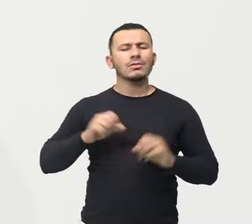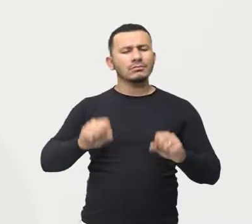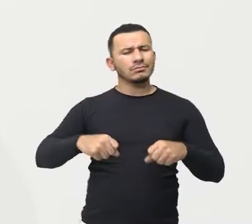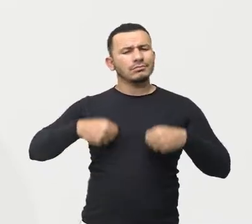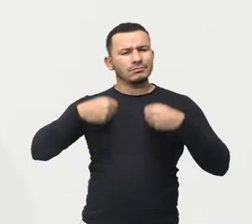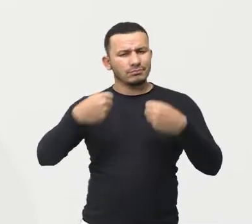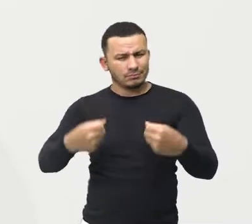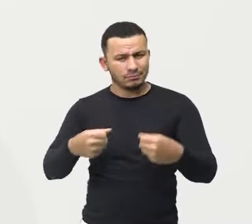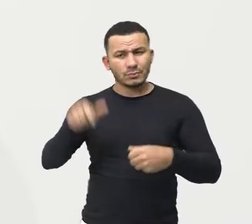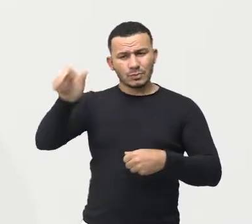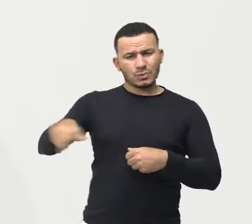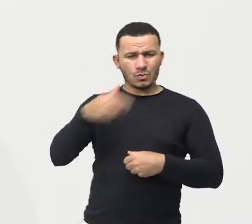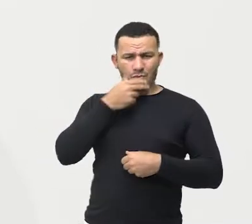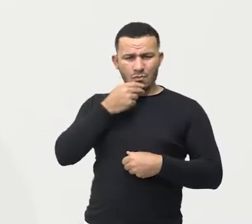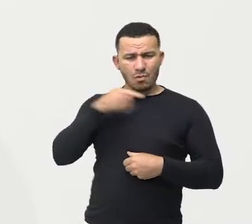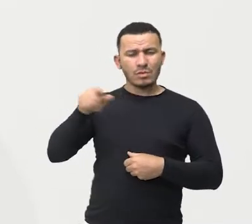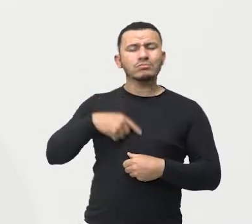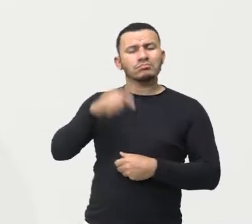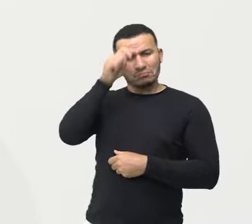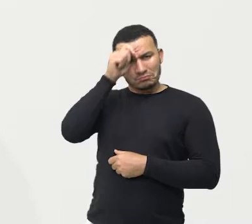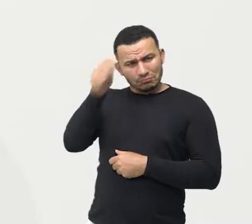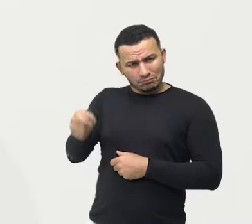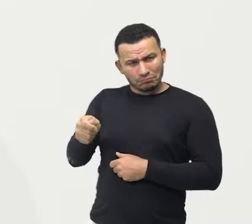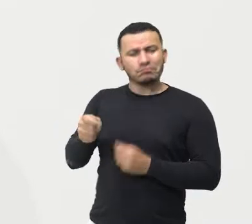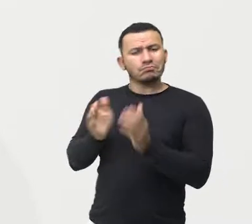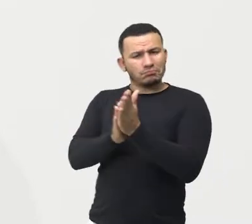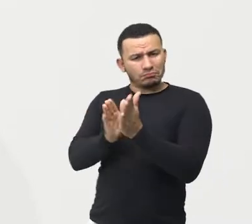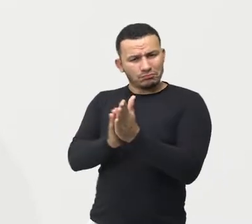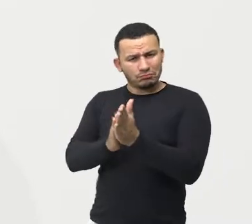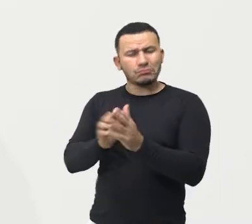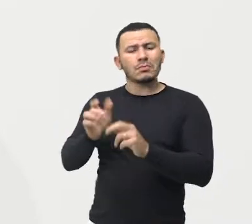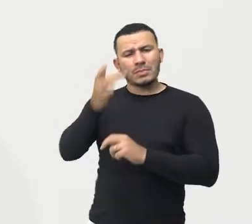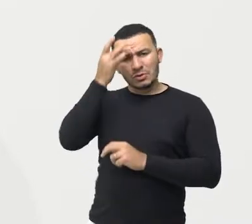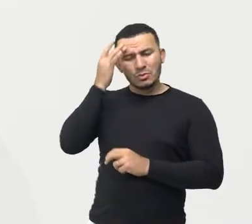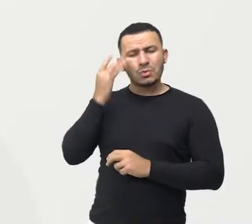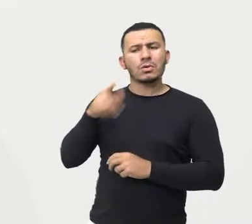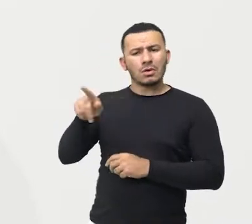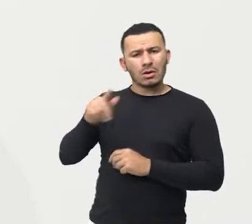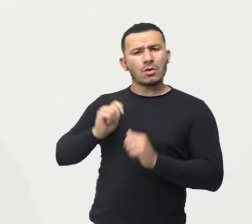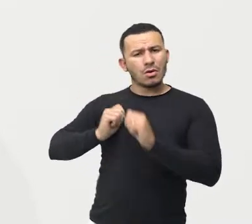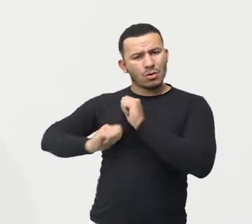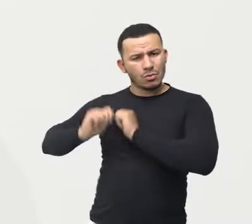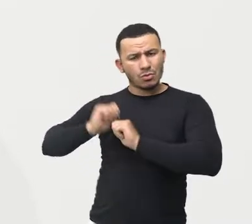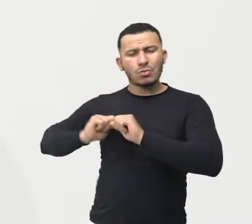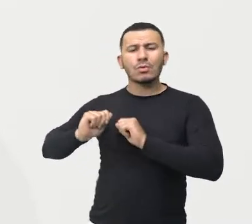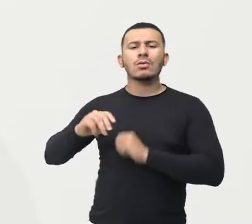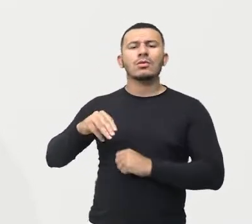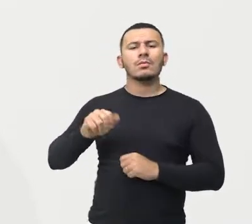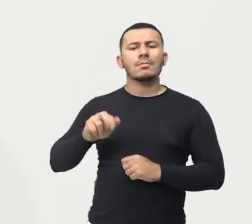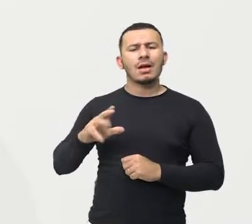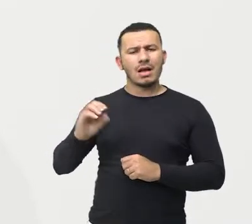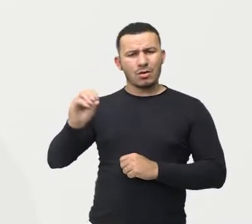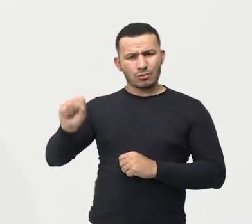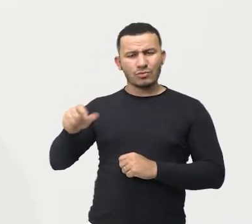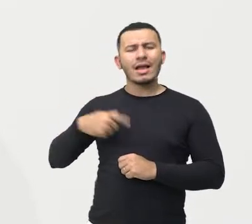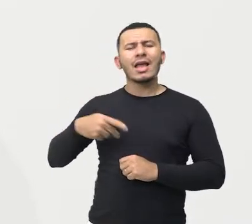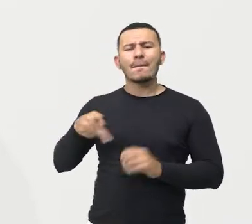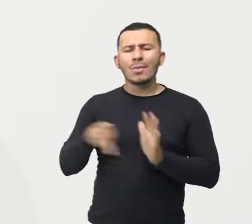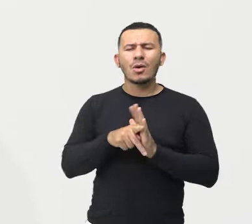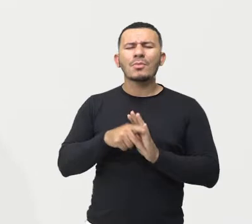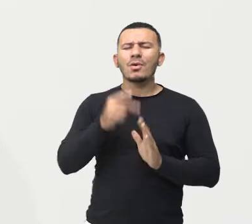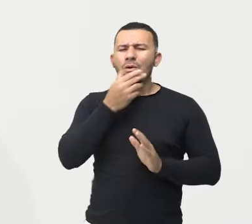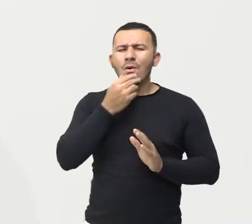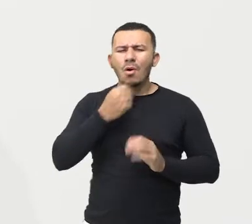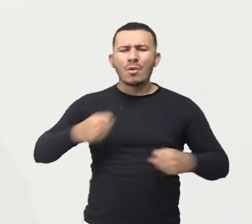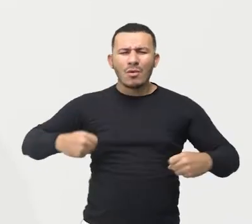bravura de Bride Walker foi elogiado por um de seus ídolos, o ator Mark Ruffalo, que interpreta o Hulk